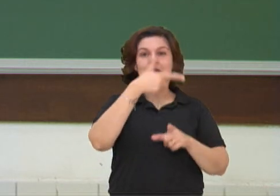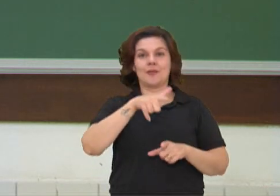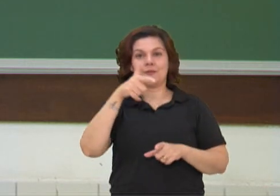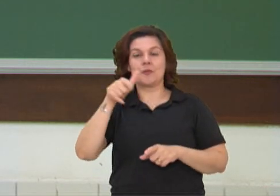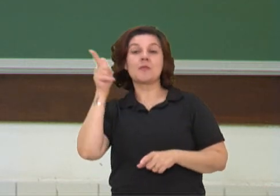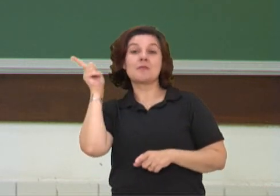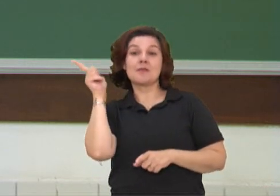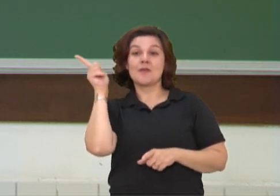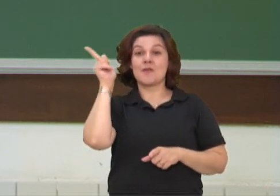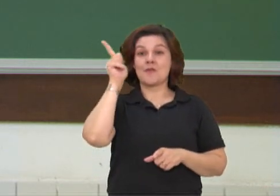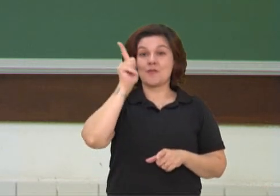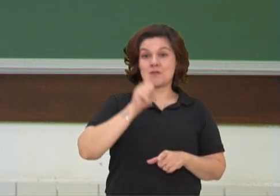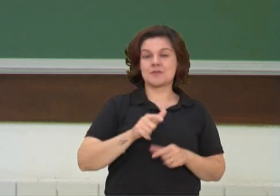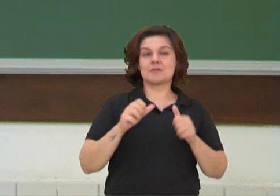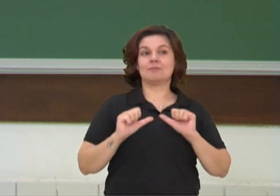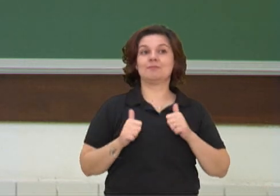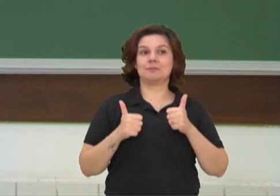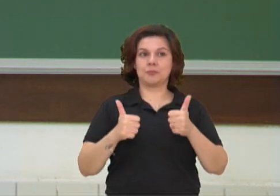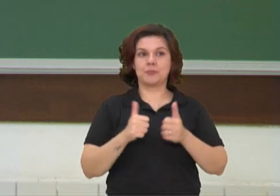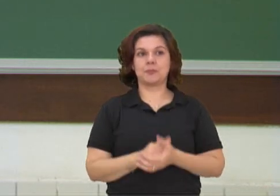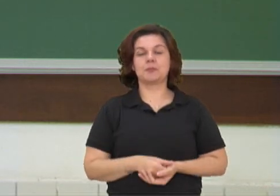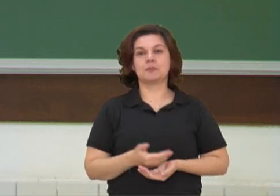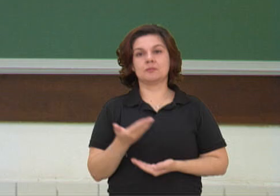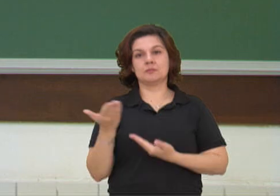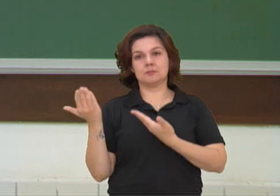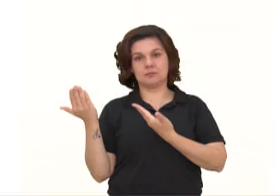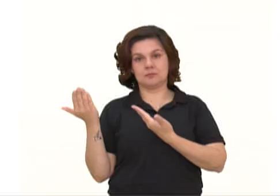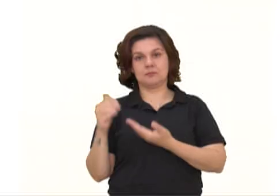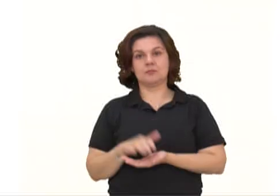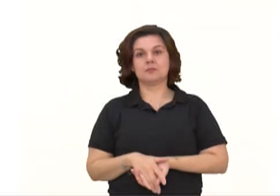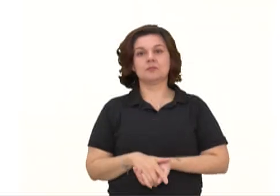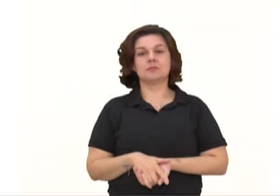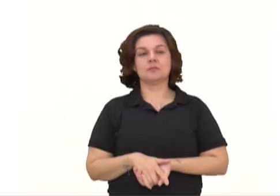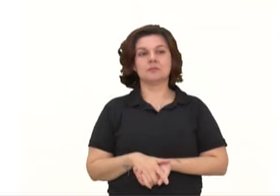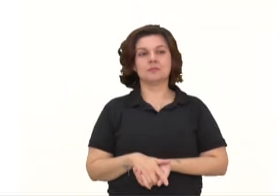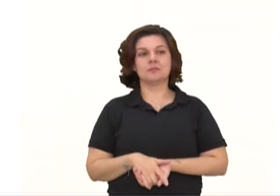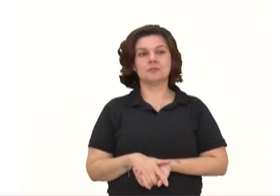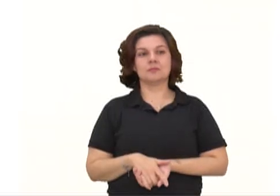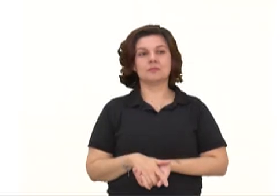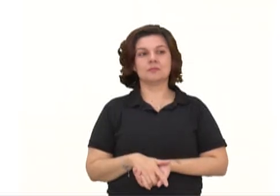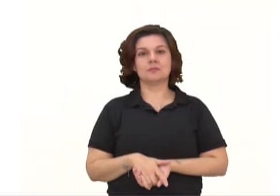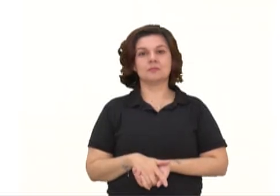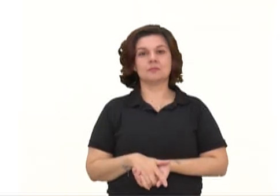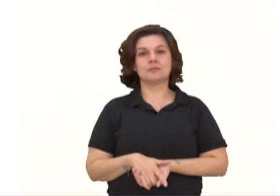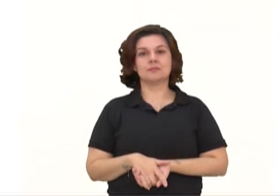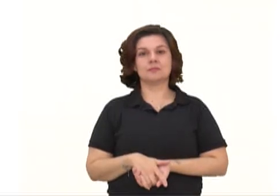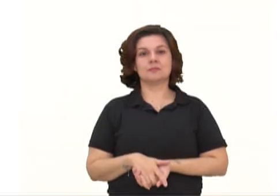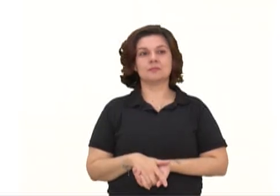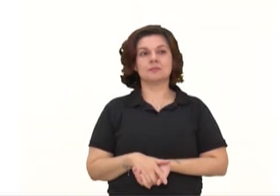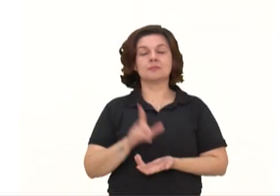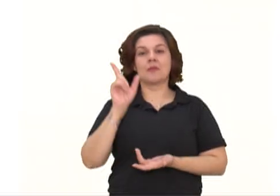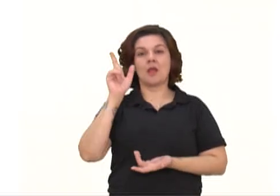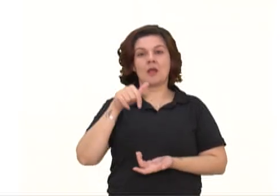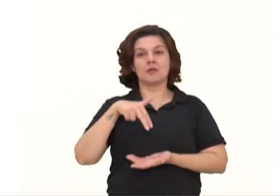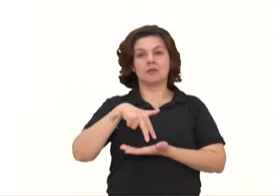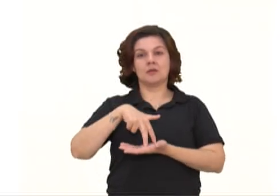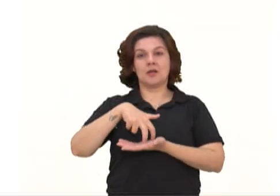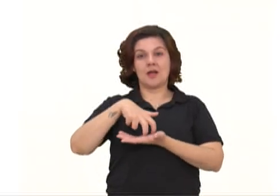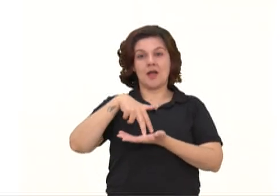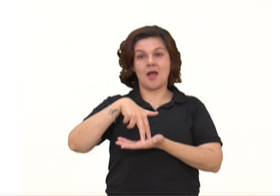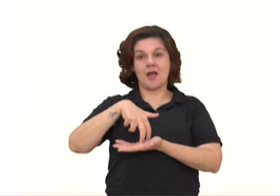de fato ele se torne ali efetivo. O primeiro exercício que eu estou trazendo aqui para vocês é o